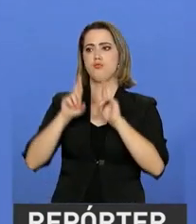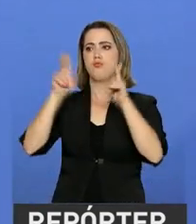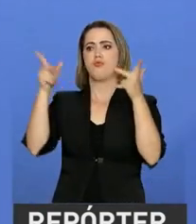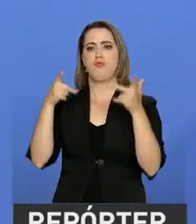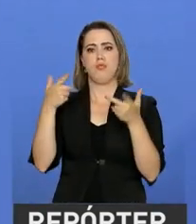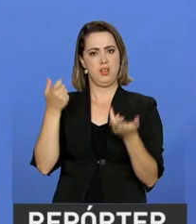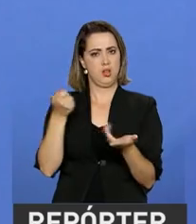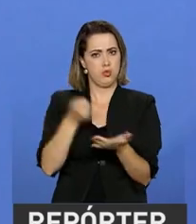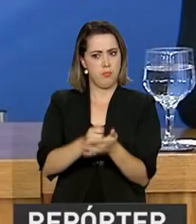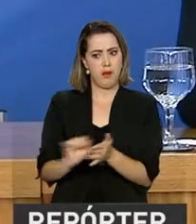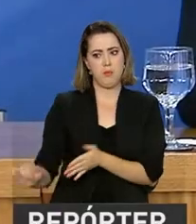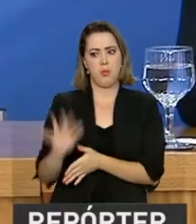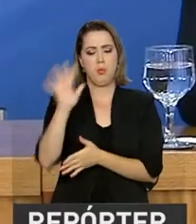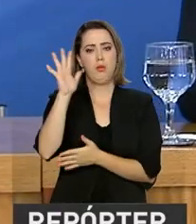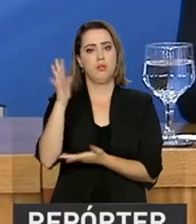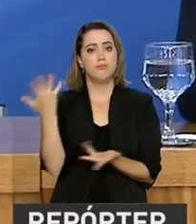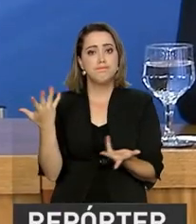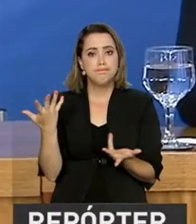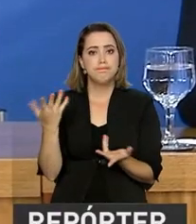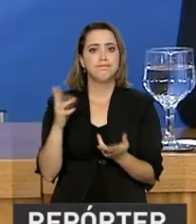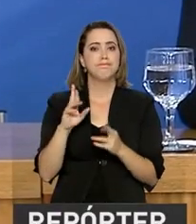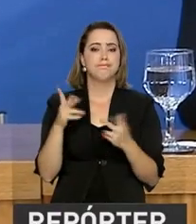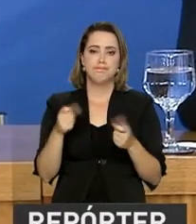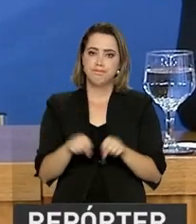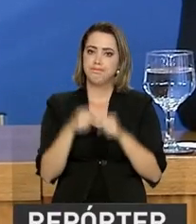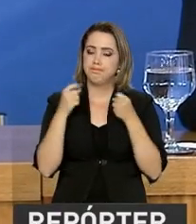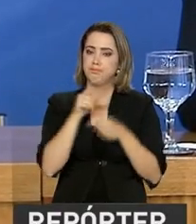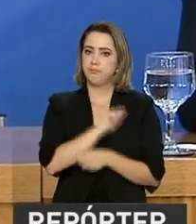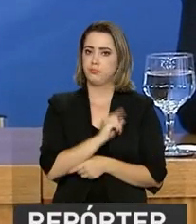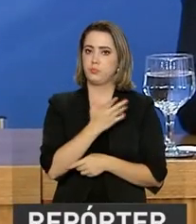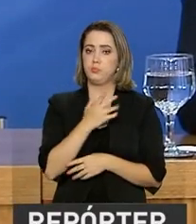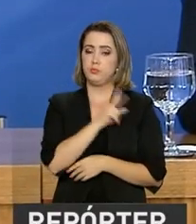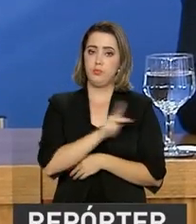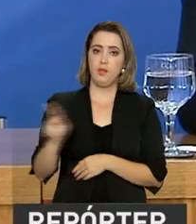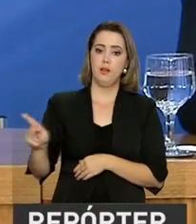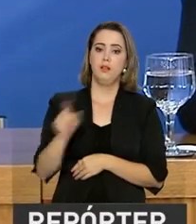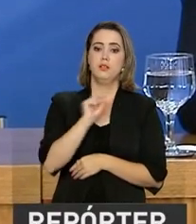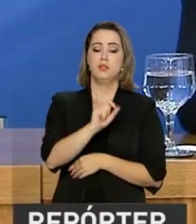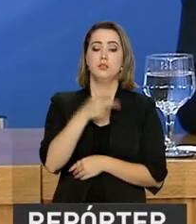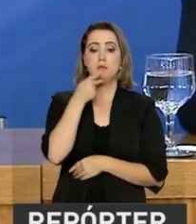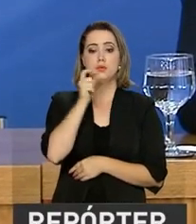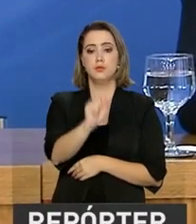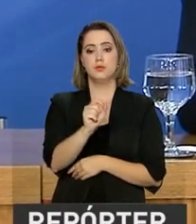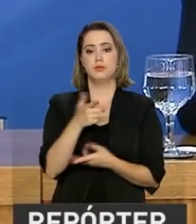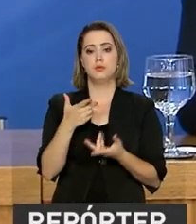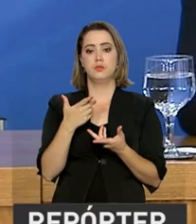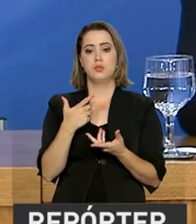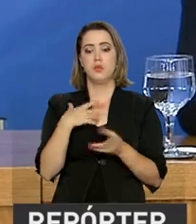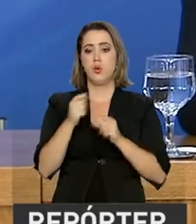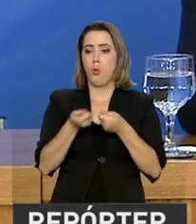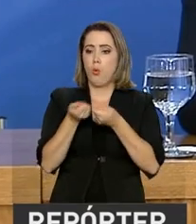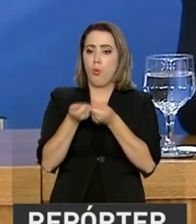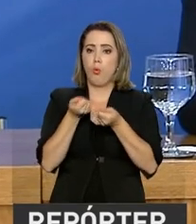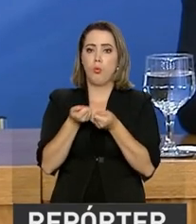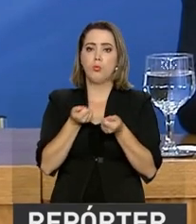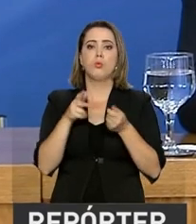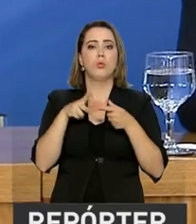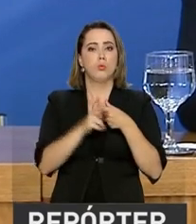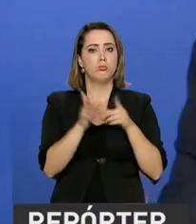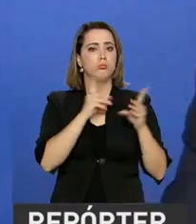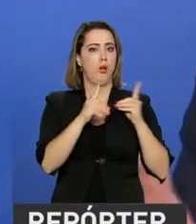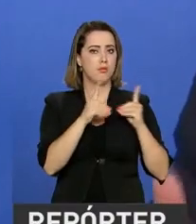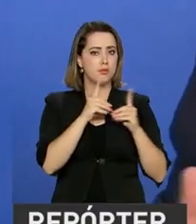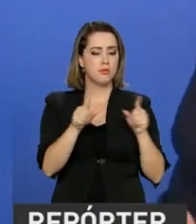com a sustentabilidade da Previdência o presidente da Comissão especial que analisa a reforma na Câmara disse que com os ajustes em